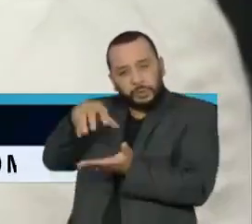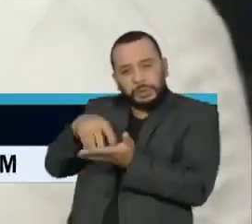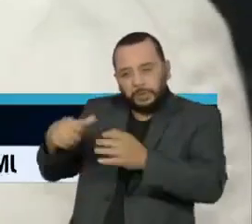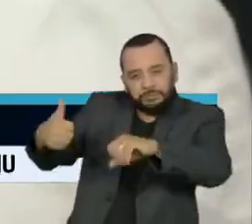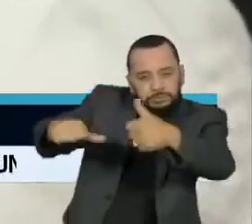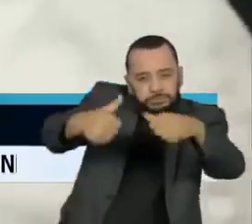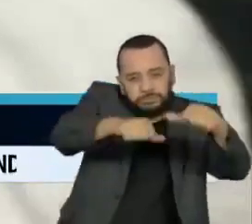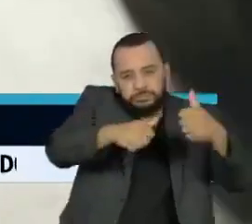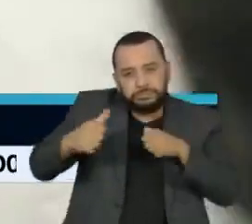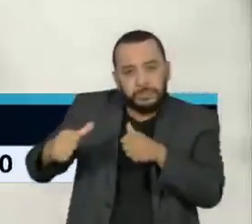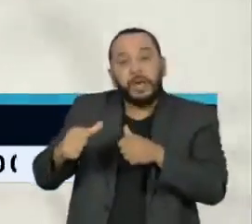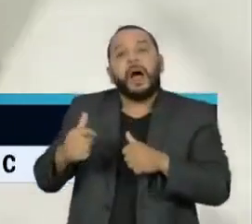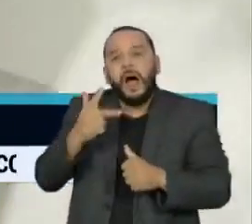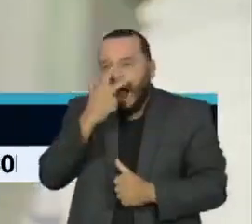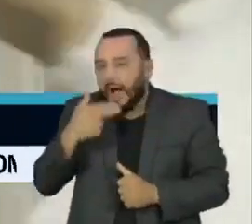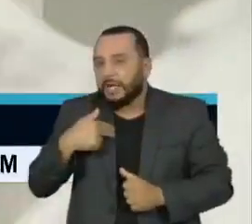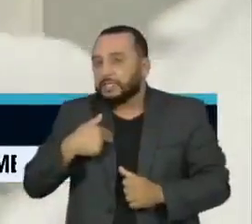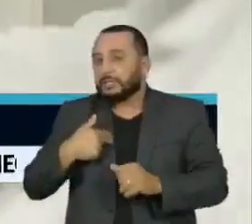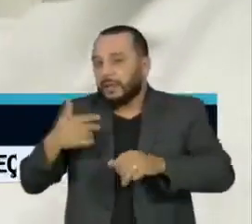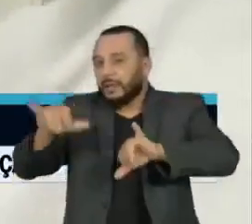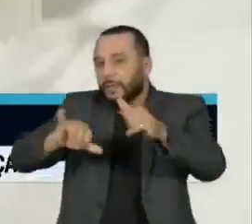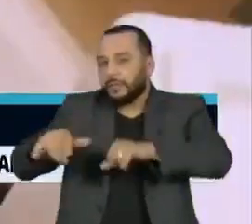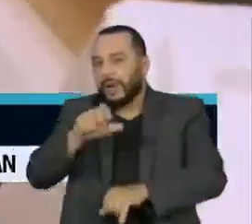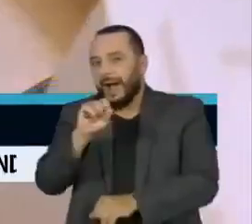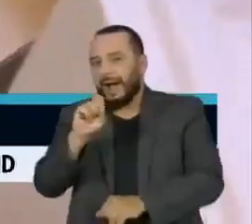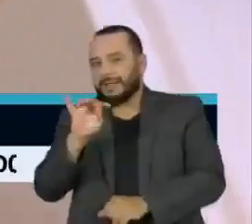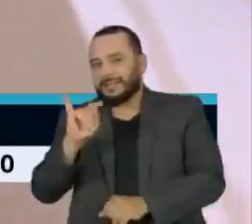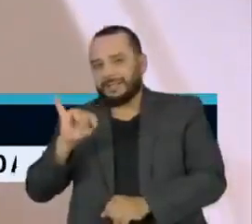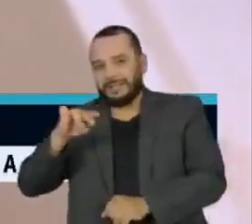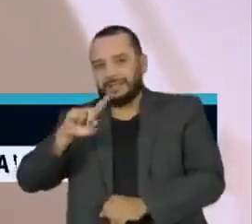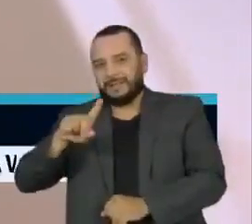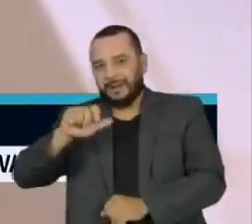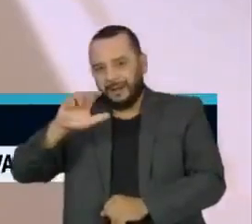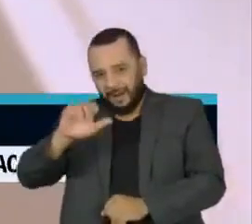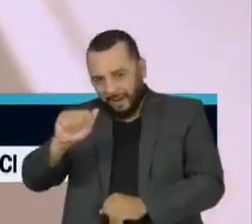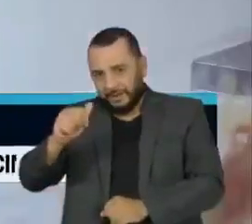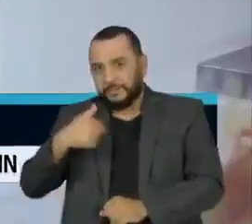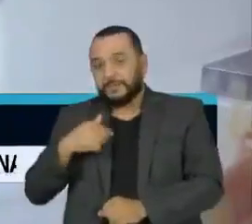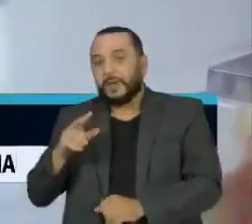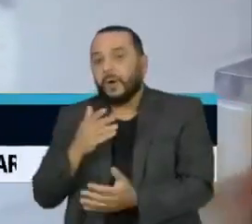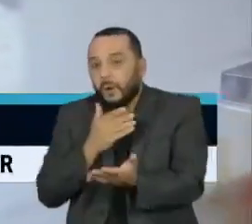laboratório AstraZeneca é que o imunizante comece a ser usado entre o fim deste ano e o início de 2020.